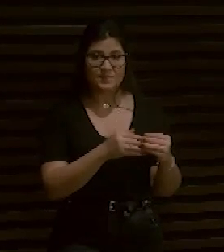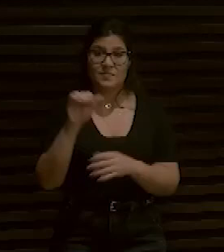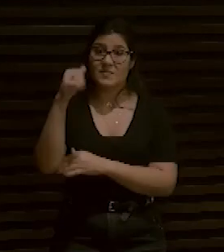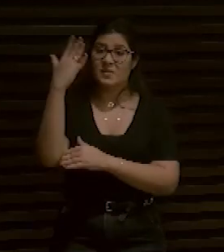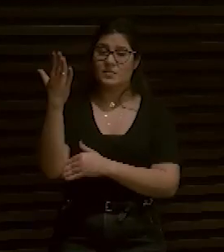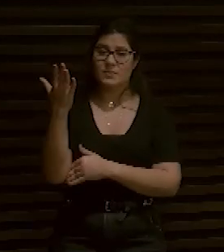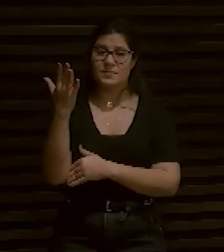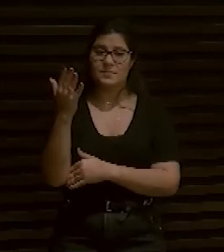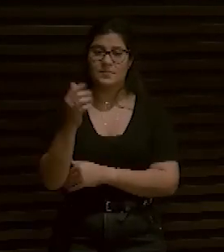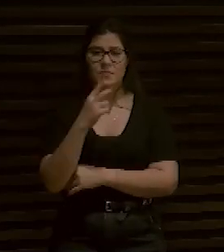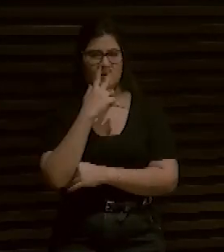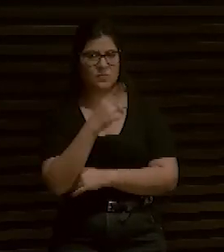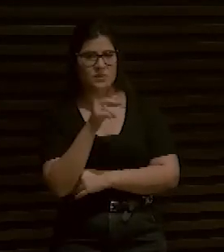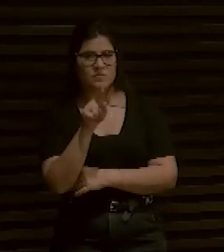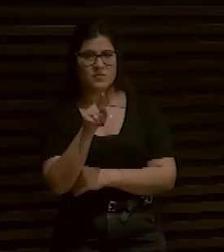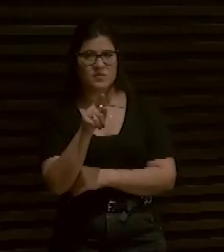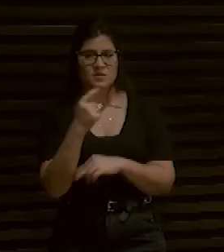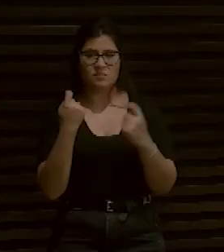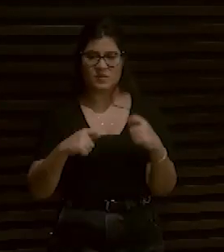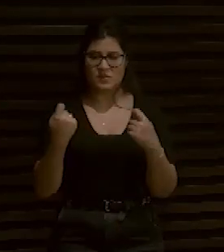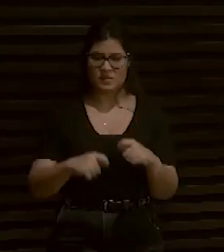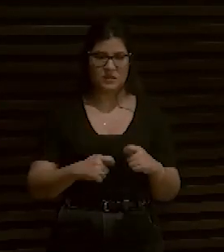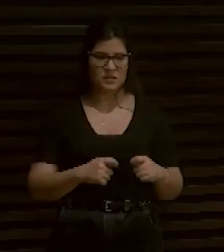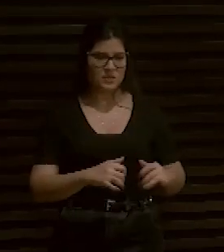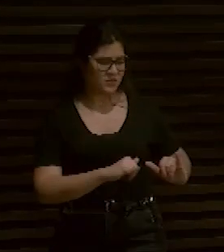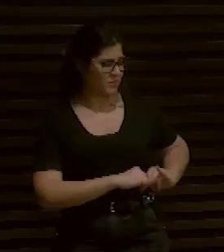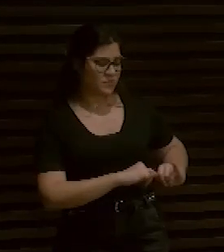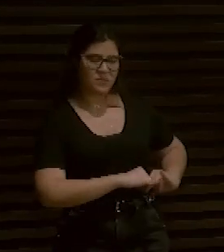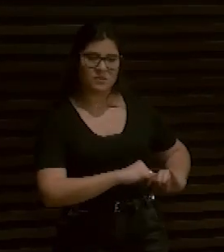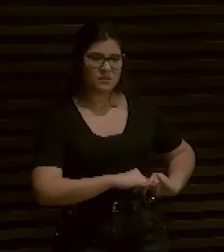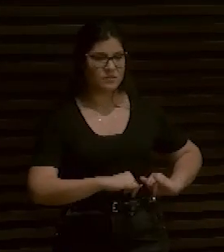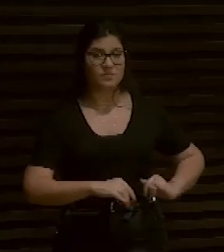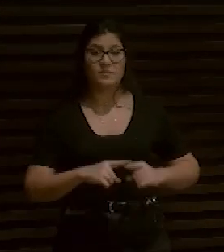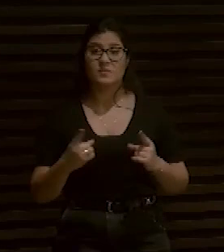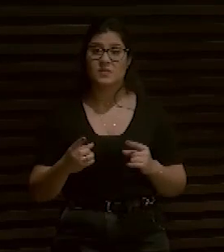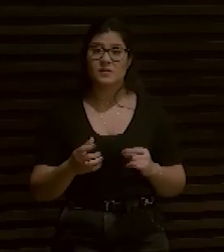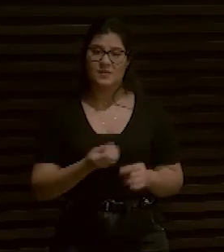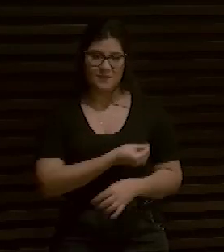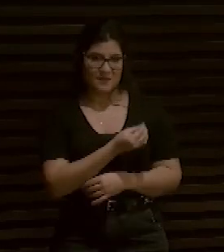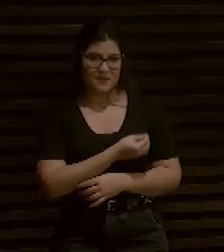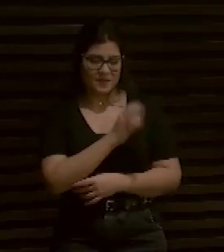acontecer. Não acha que você precisa se flagelar. Mas a vida de Cristo vai te